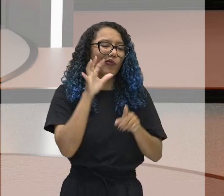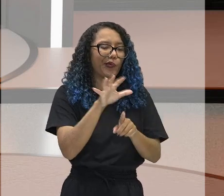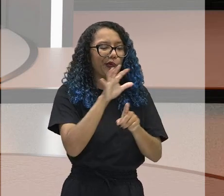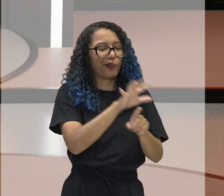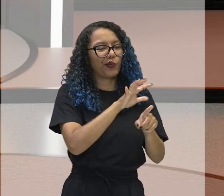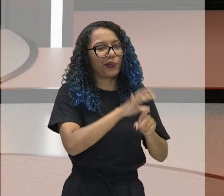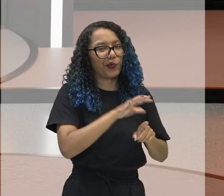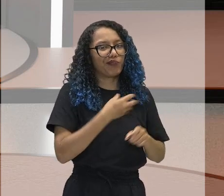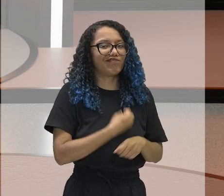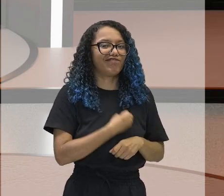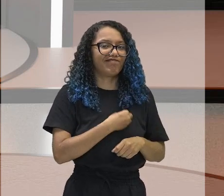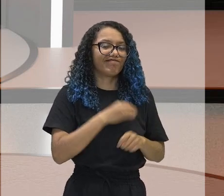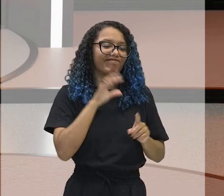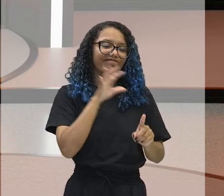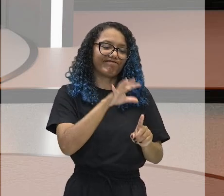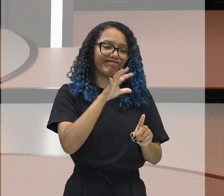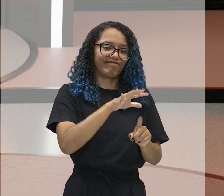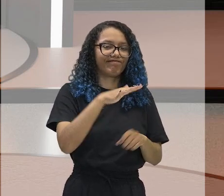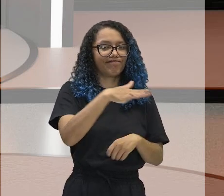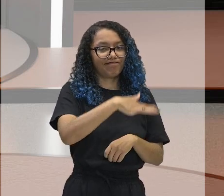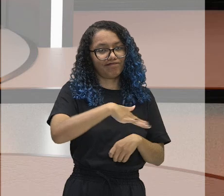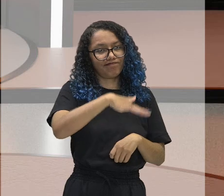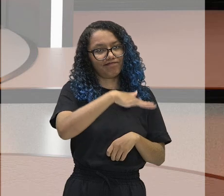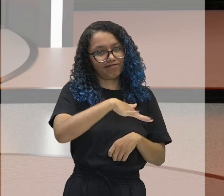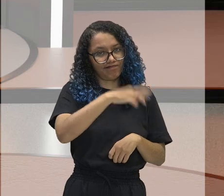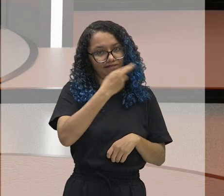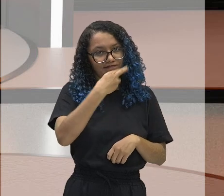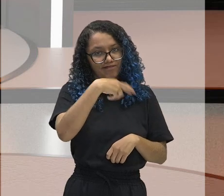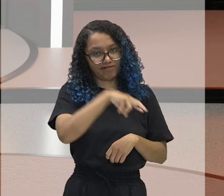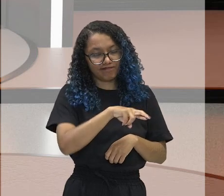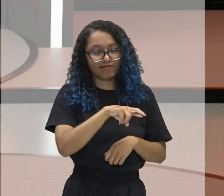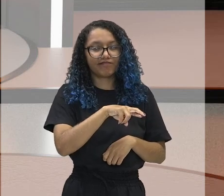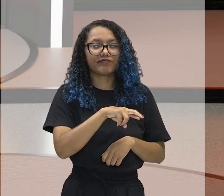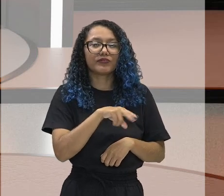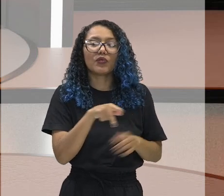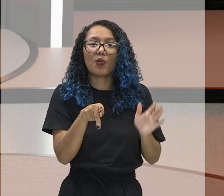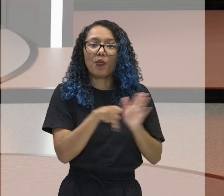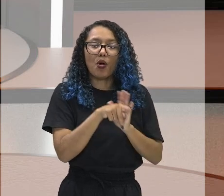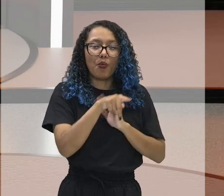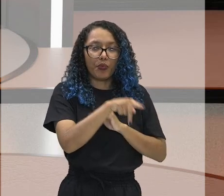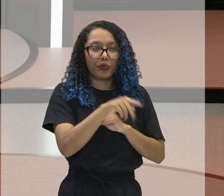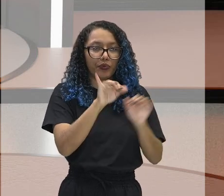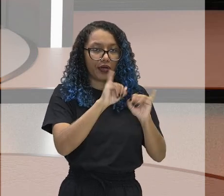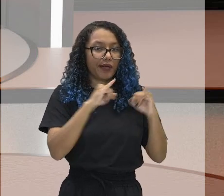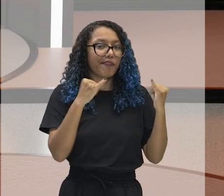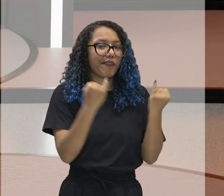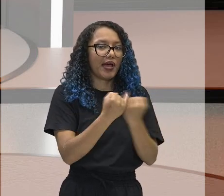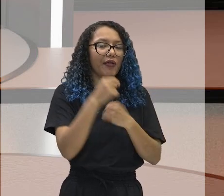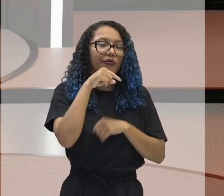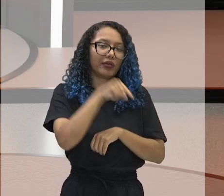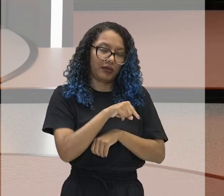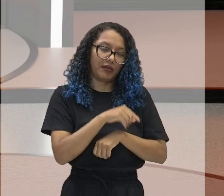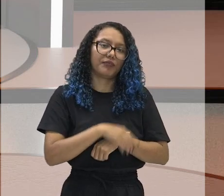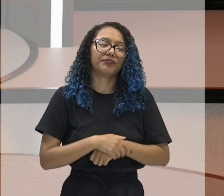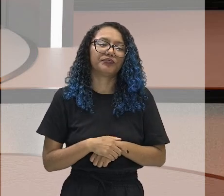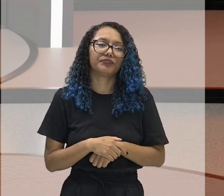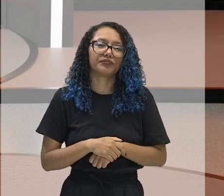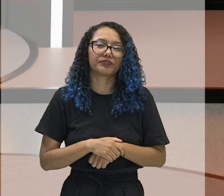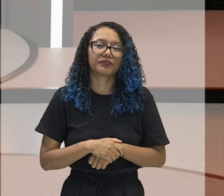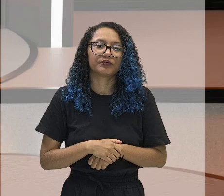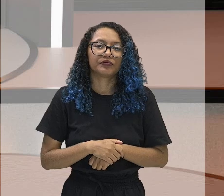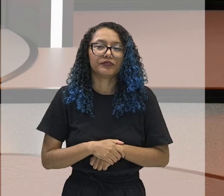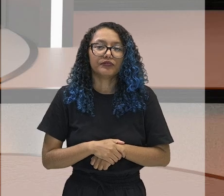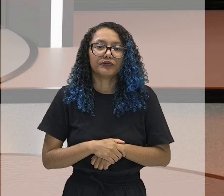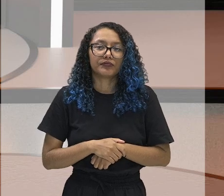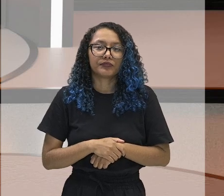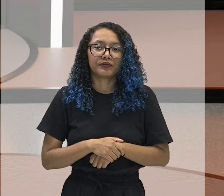presente ali dentre os religiosos do Império Bizantino. aos poucos a gente está vendo que está